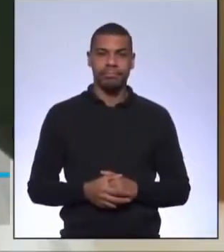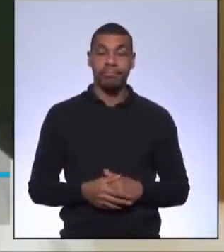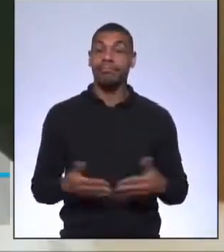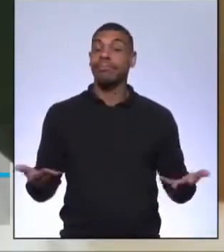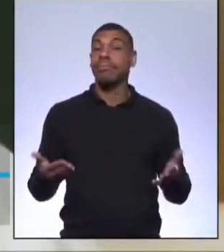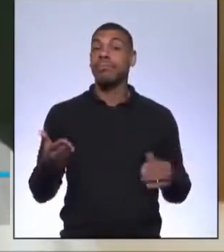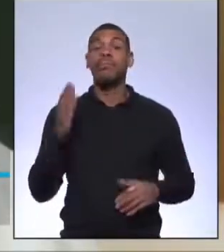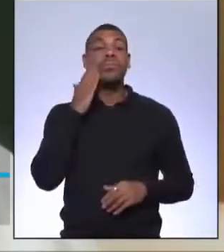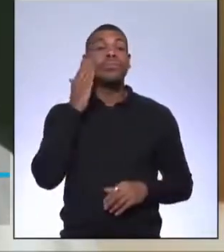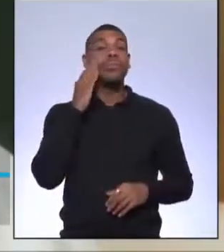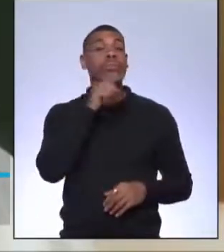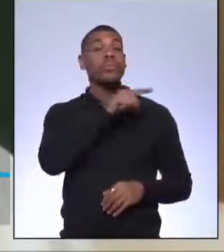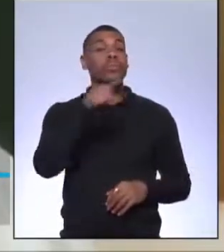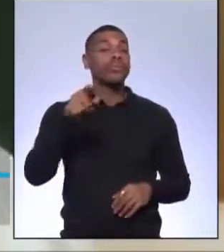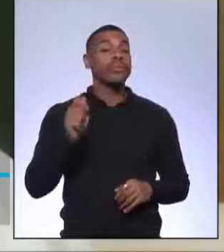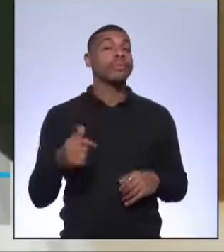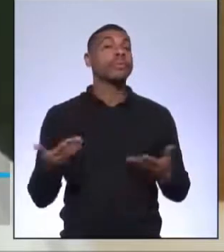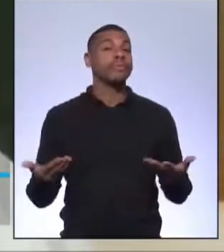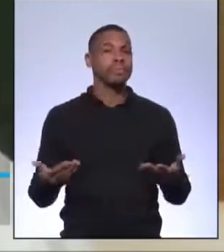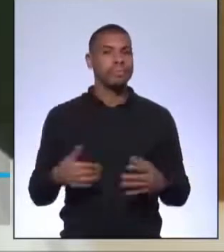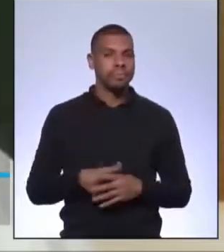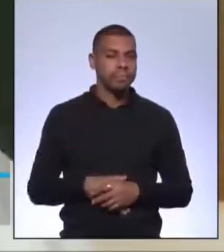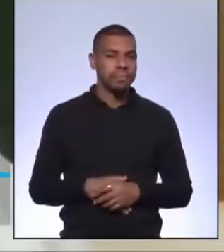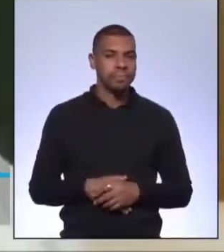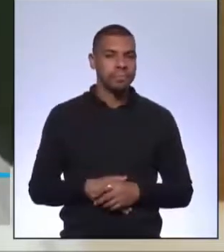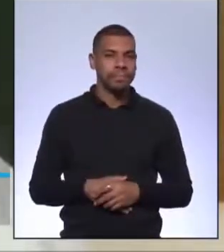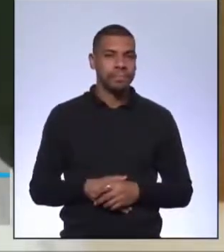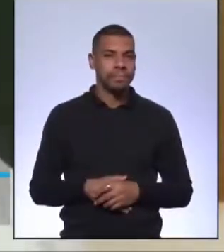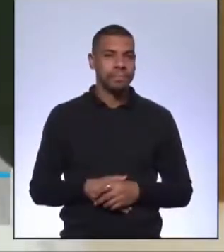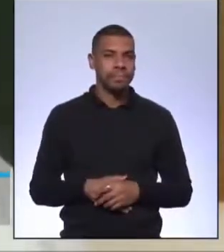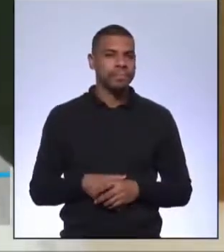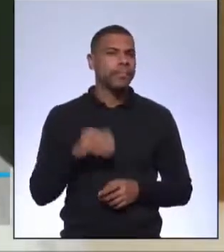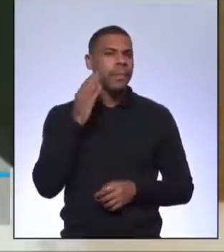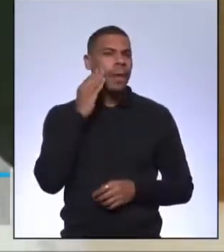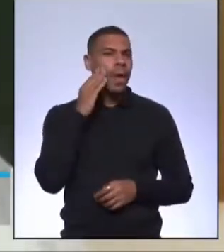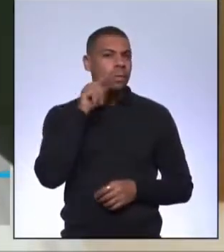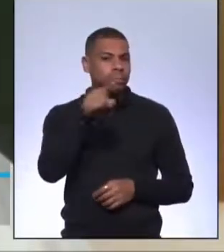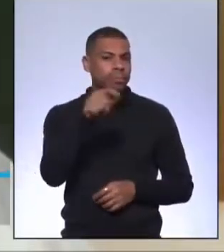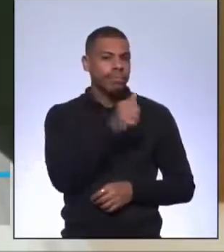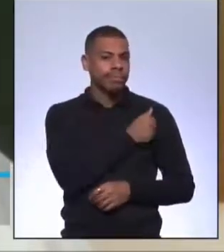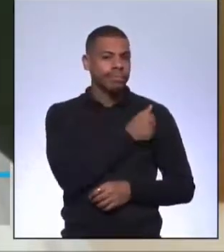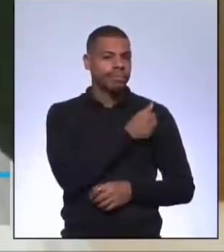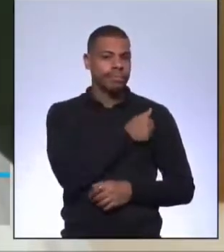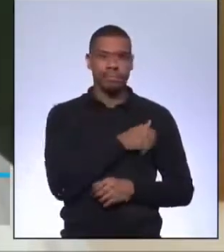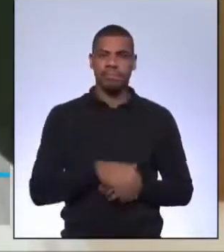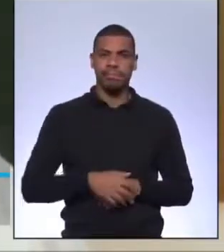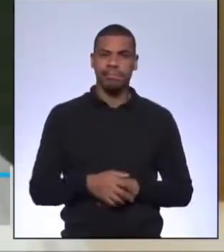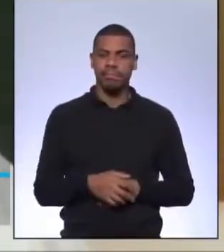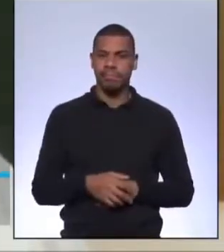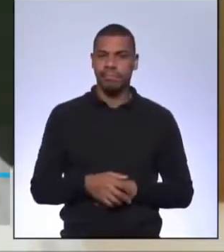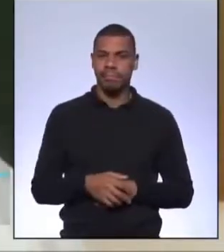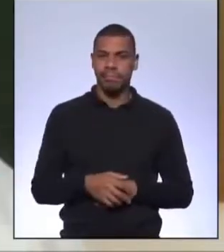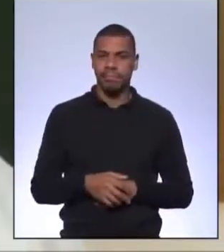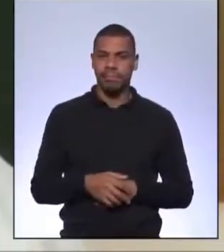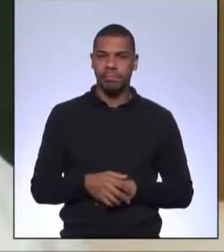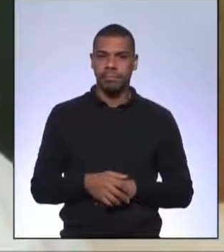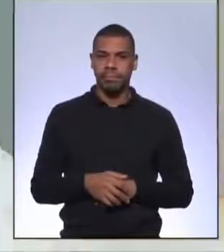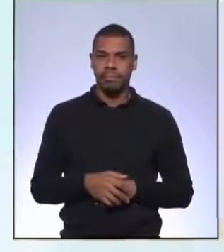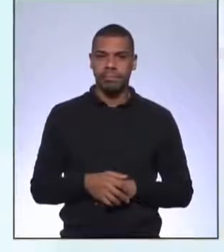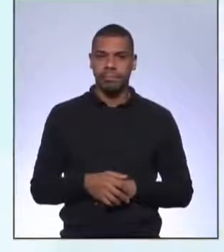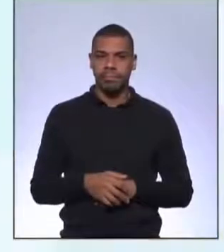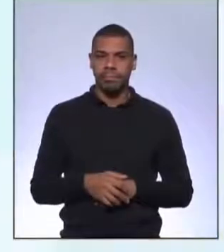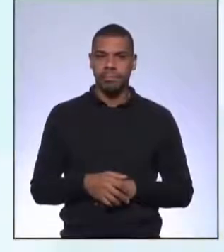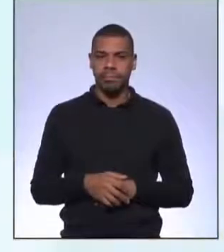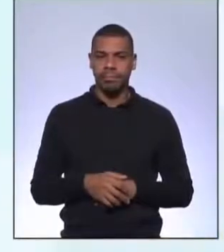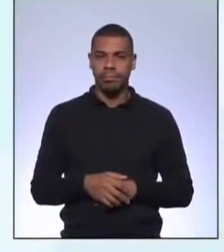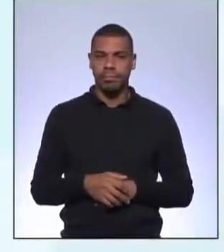Agora eu quero saber de você, tá bom? Quero saber de você aí, ó, no slide 22,